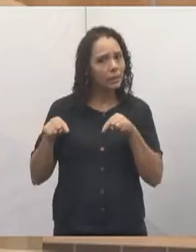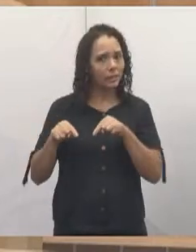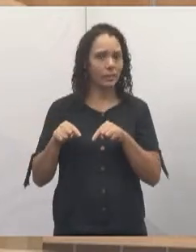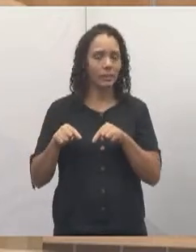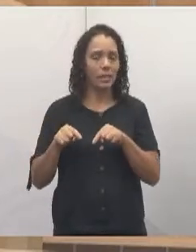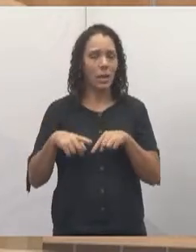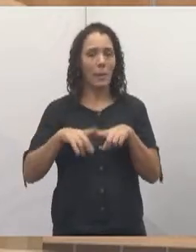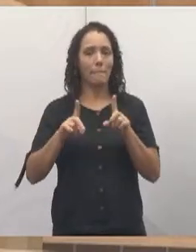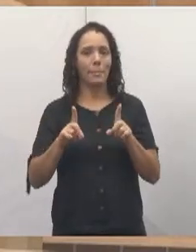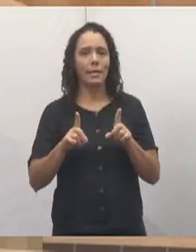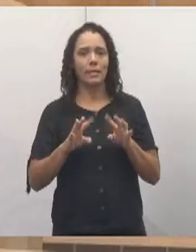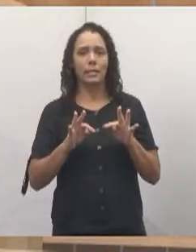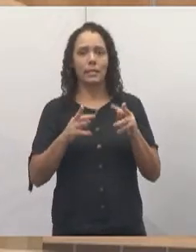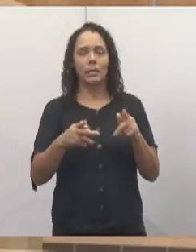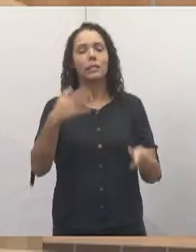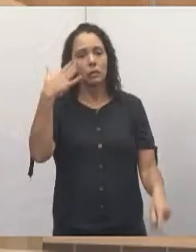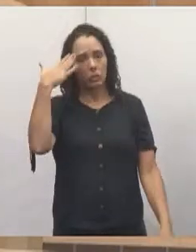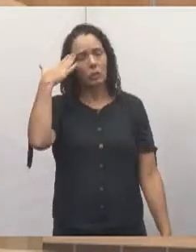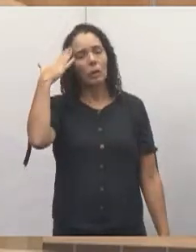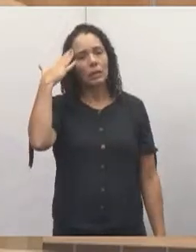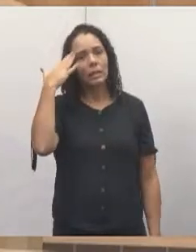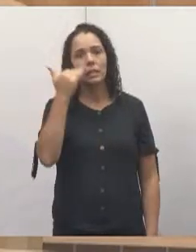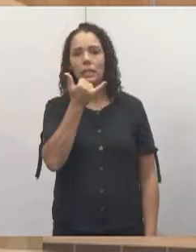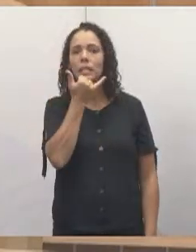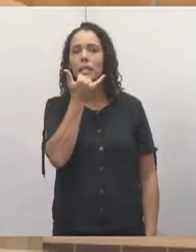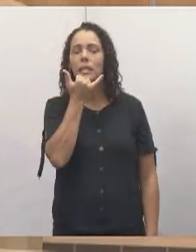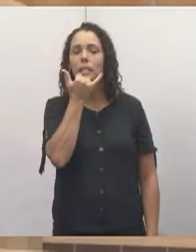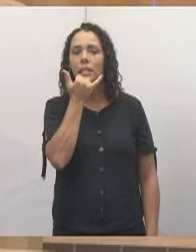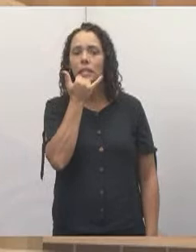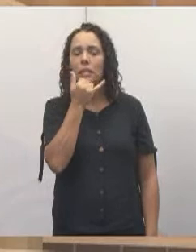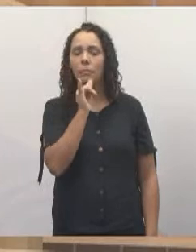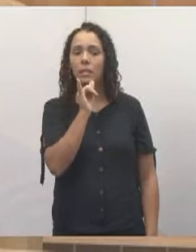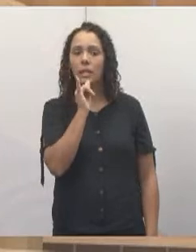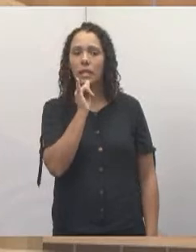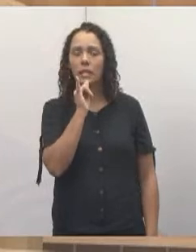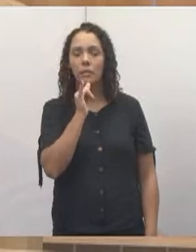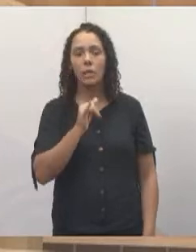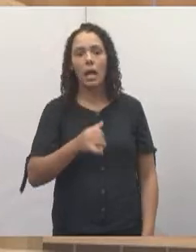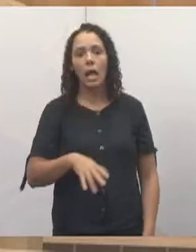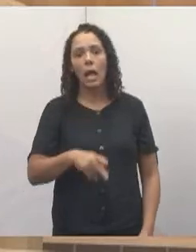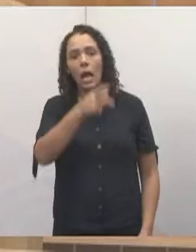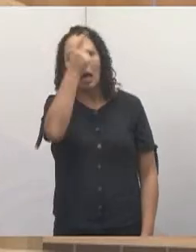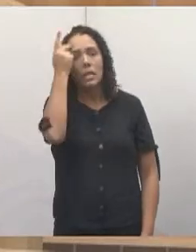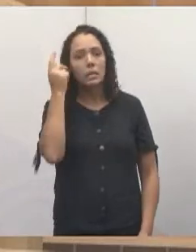todos sabem que, por exemplo, os colegas aqui da Câmara, enquanto fazem,